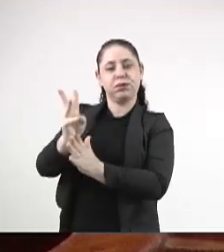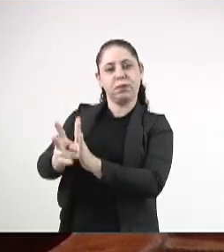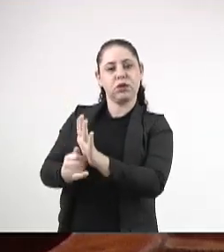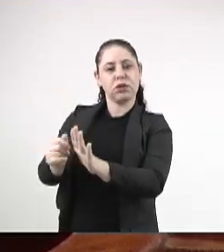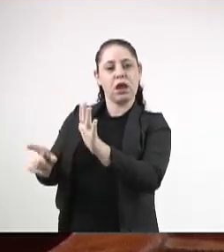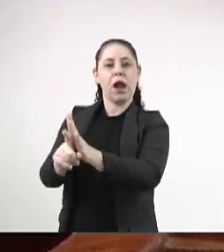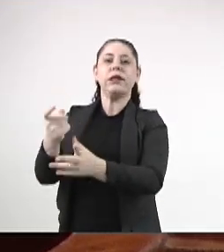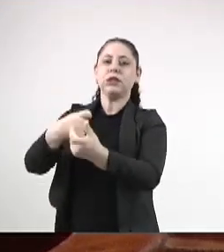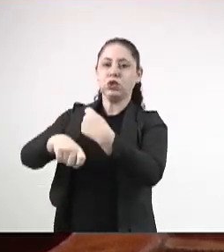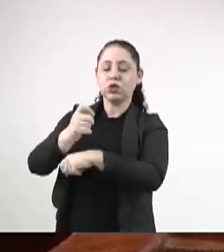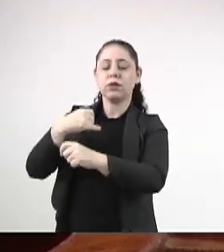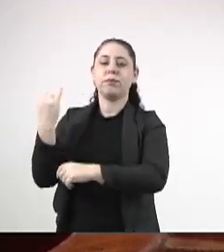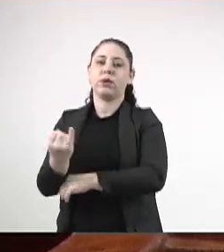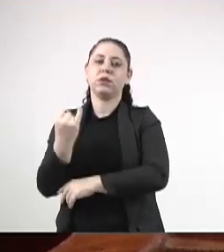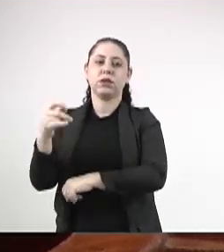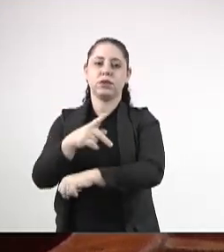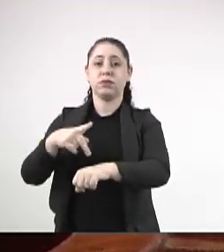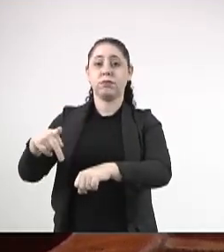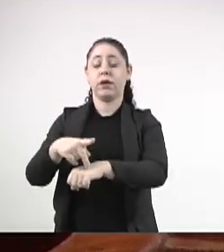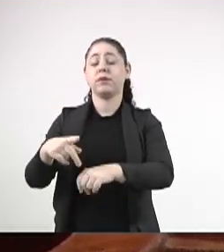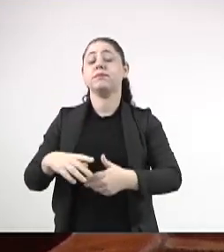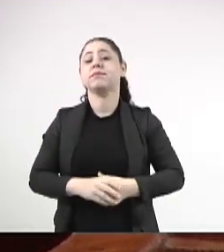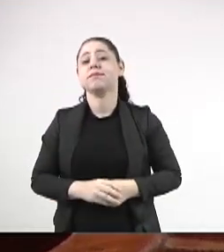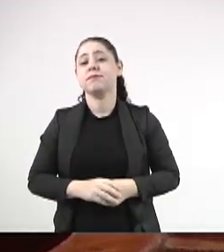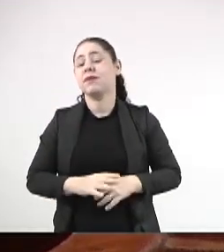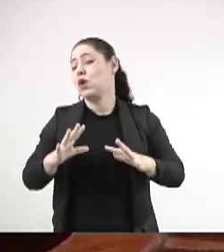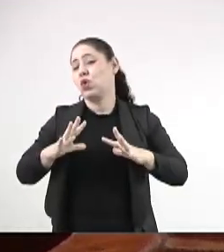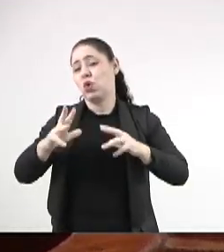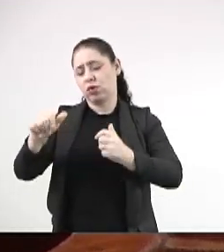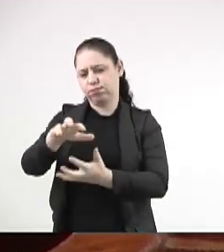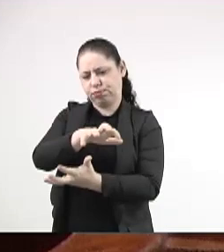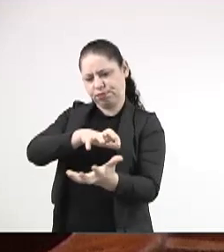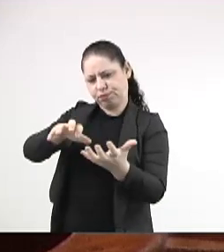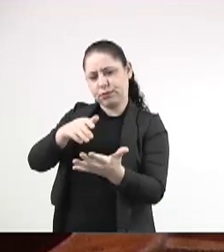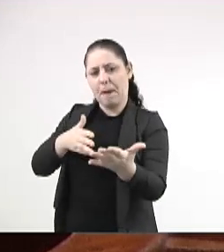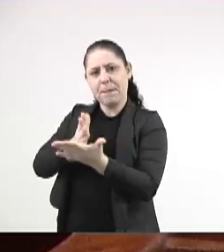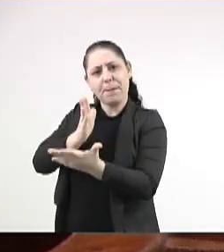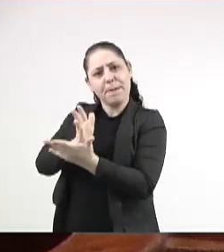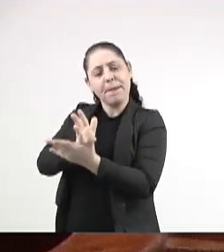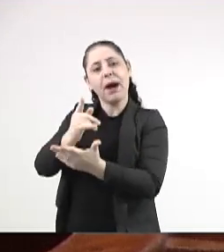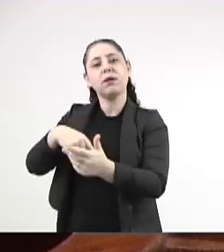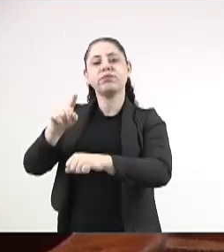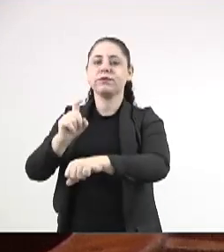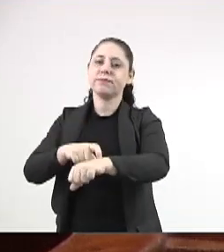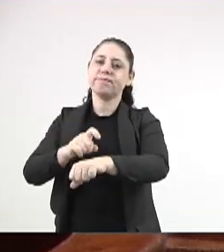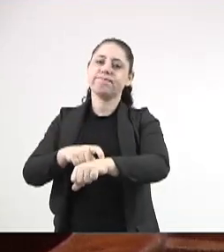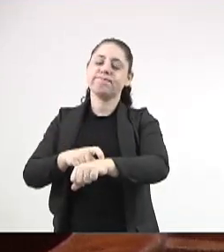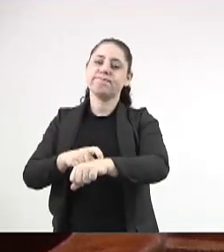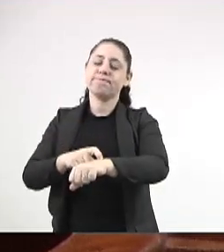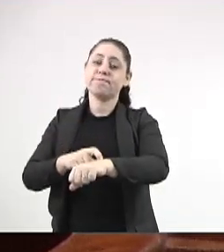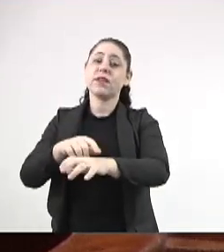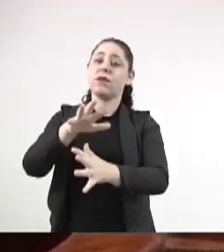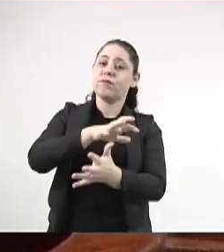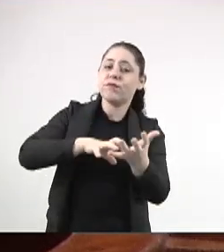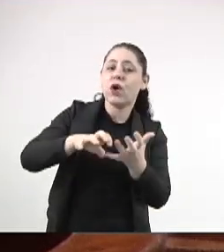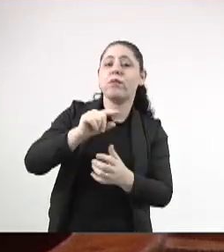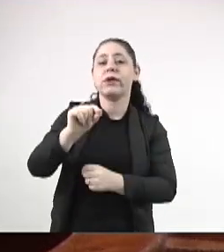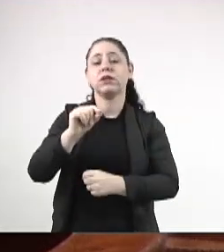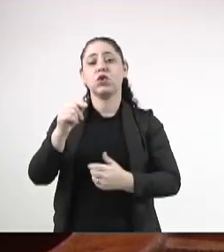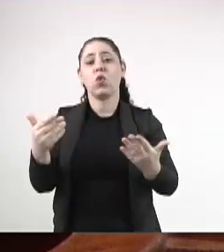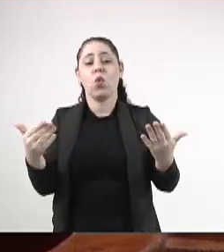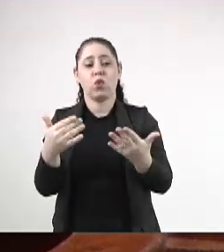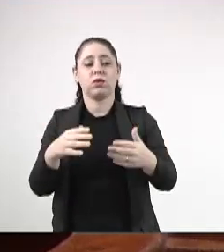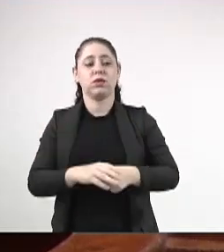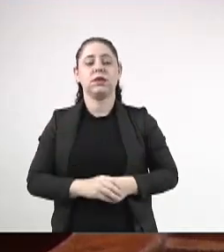lei econômicos importantes no país. Todas as reformas foram passadas naquele momento. Reformas essas que,